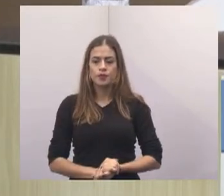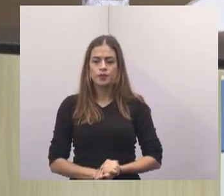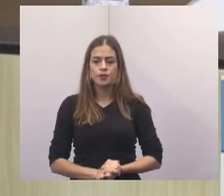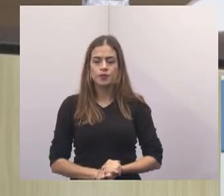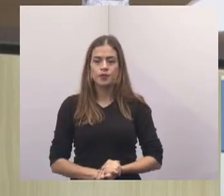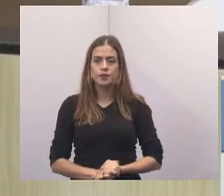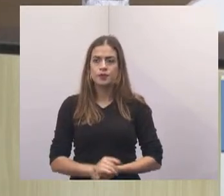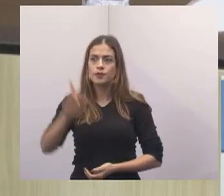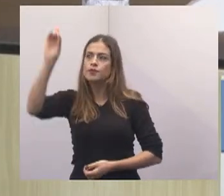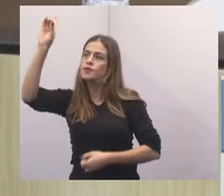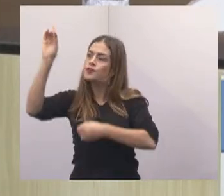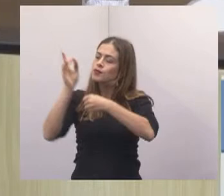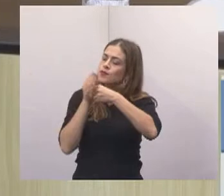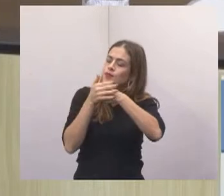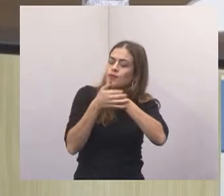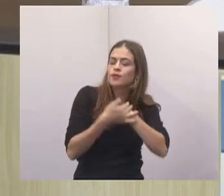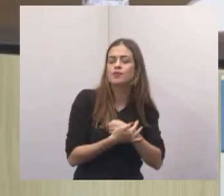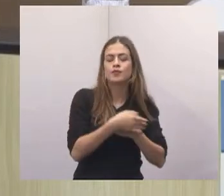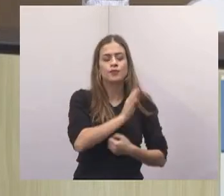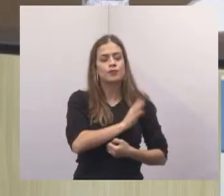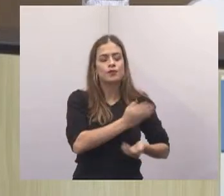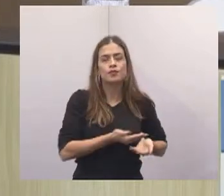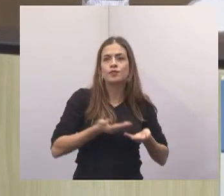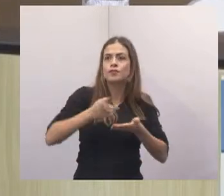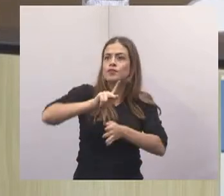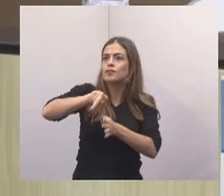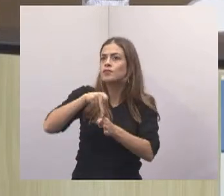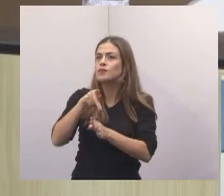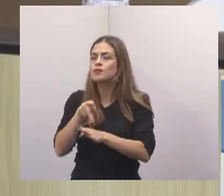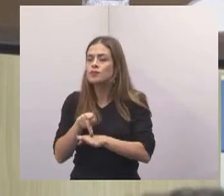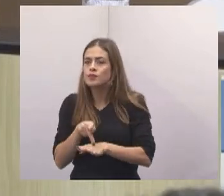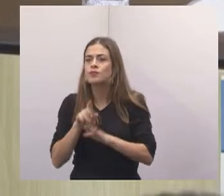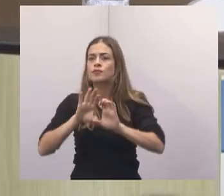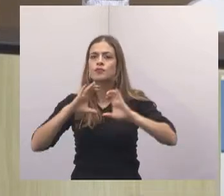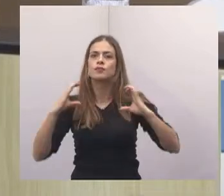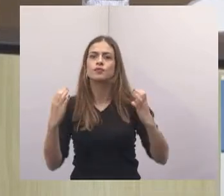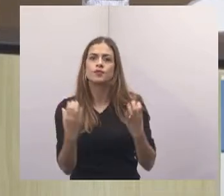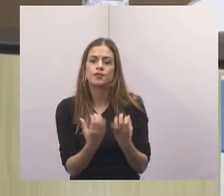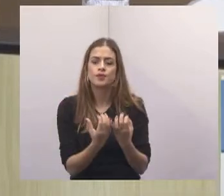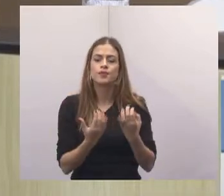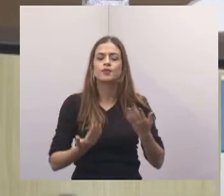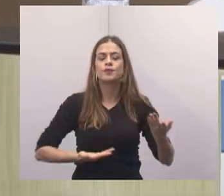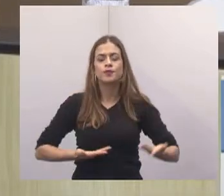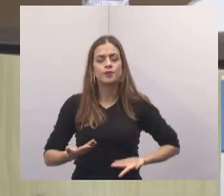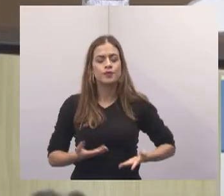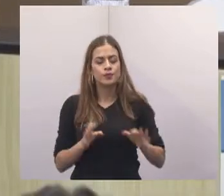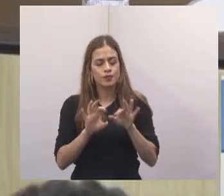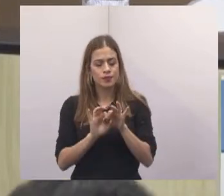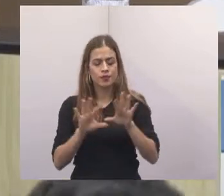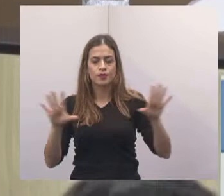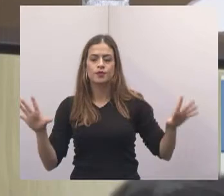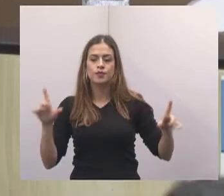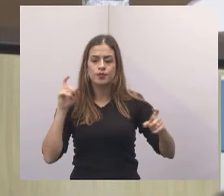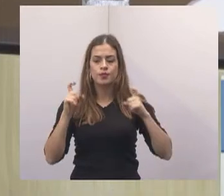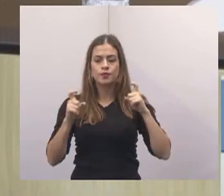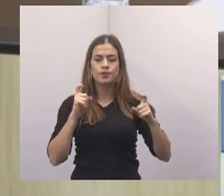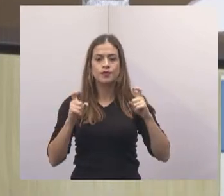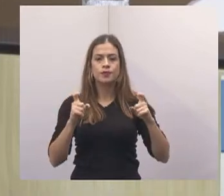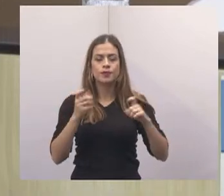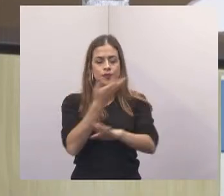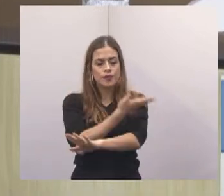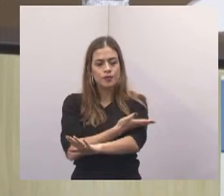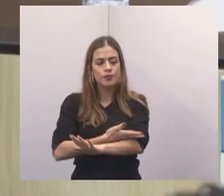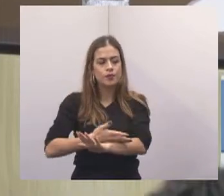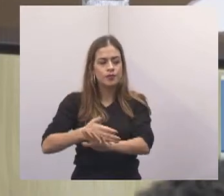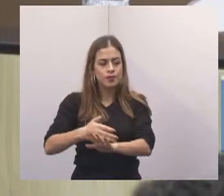Sob a proteção de Deus e com o coração inteiramente voltado para a pátria e para a comunidade a que servimos, declaro aberta a presente sessão